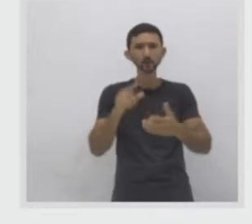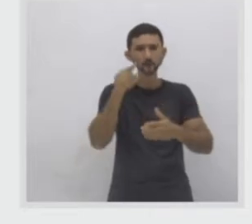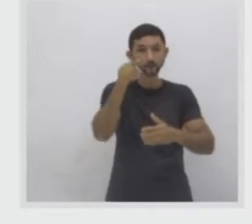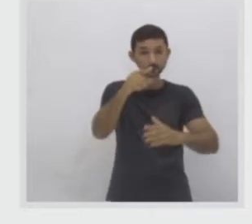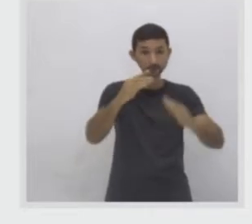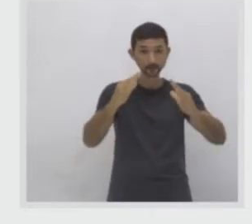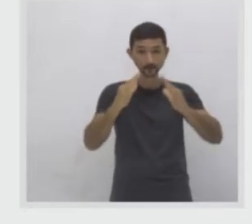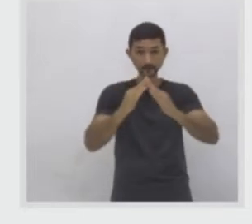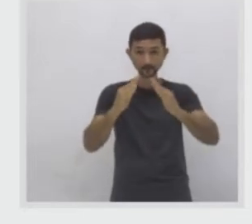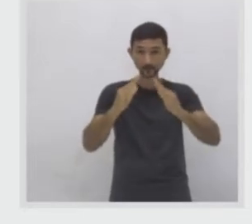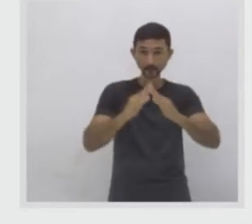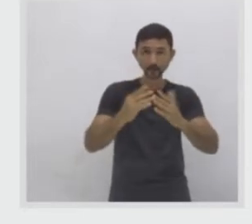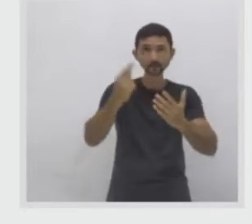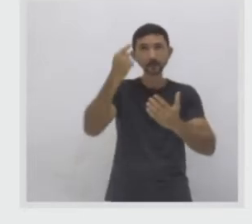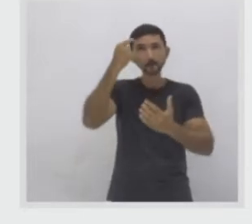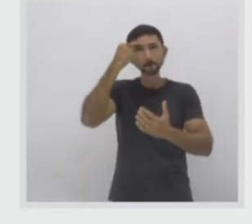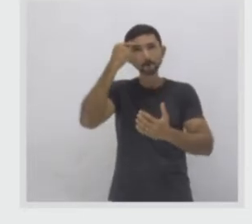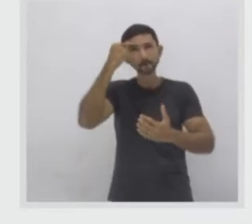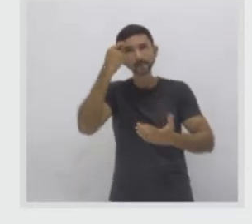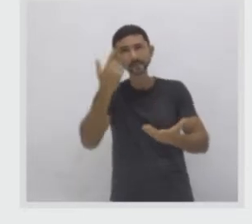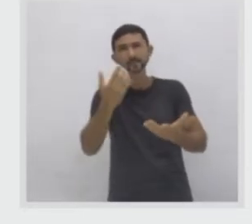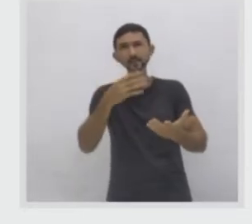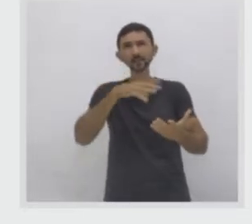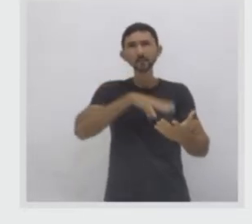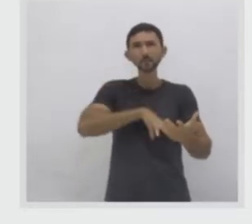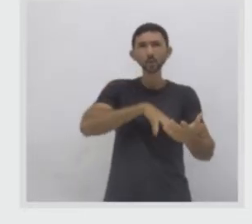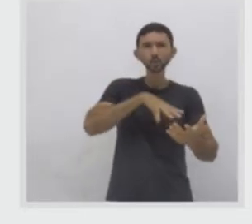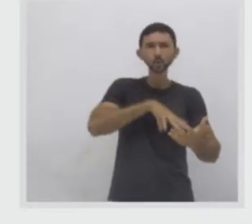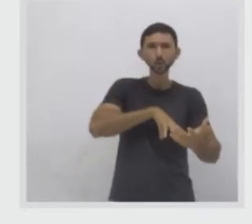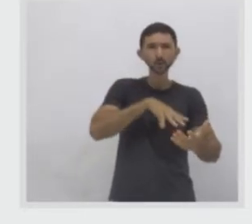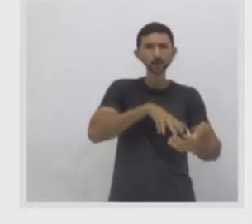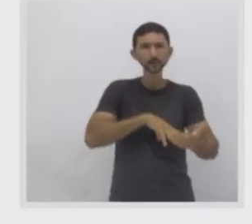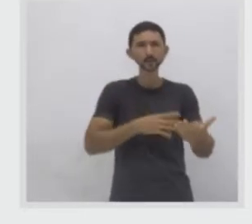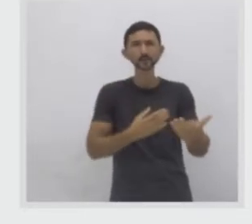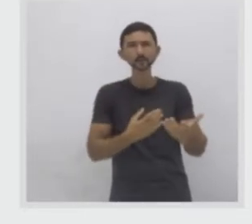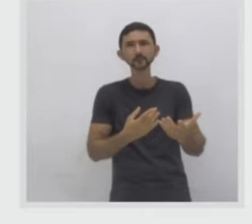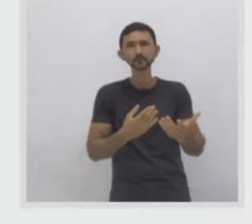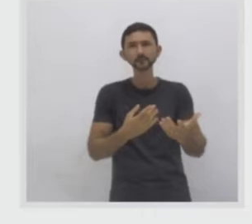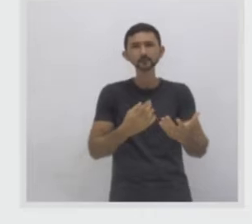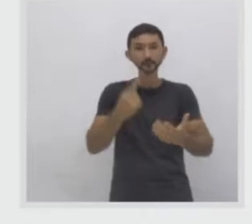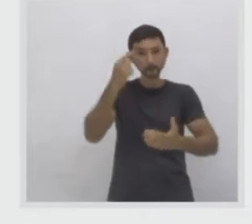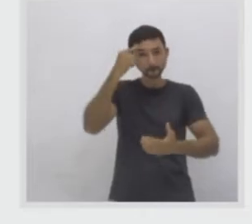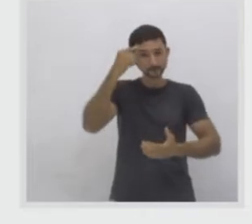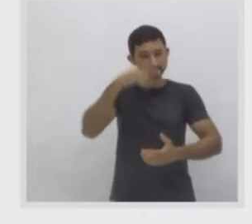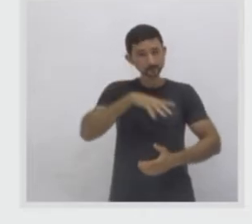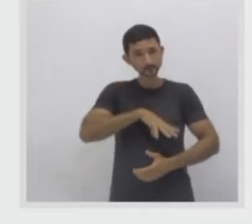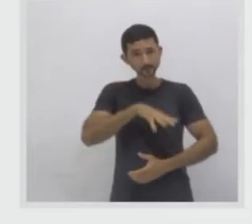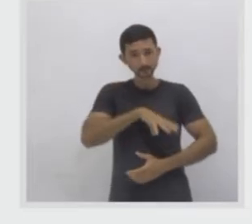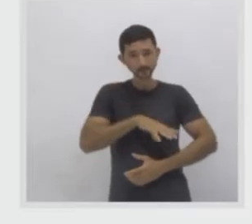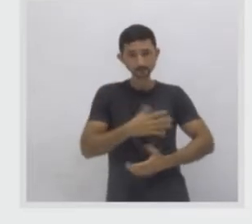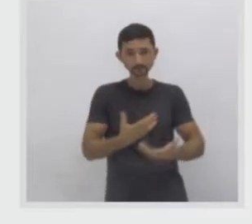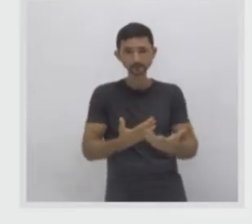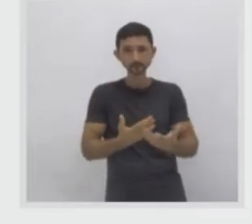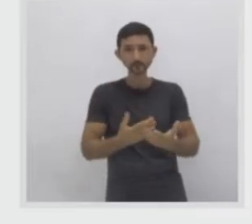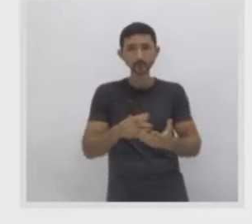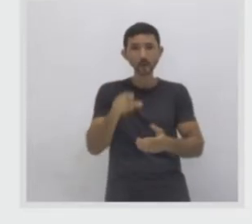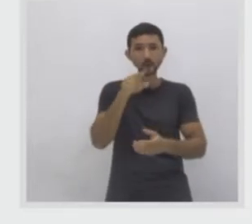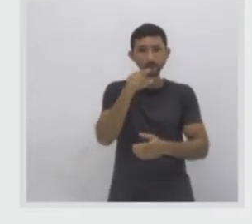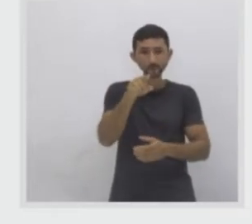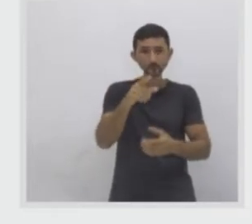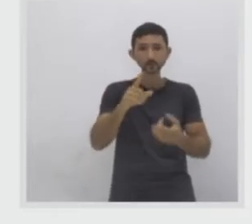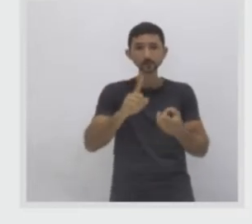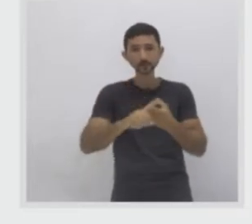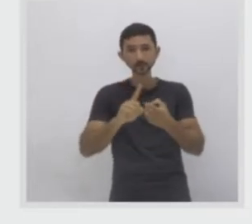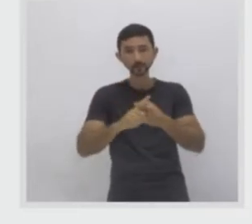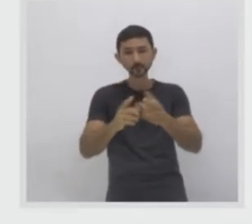sua casa pensando em língua portuguesa, porque nós temos que pensar também em cima da nossa língua, vocês vão,